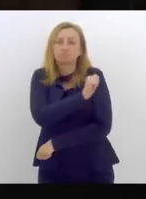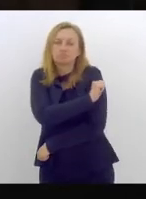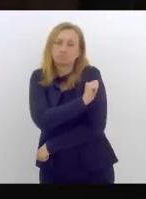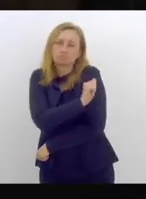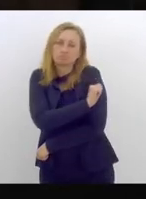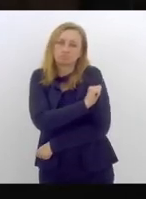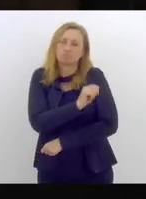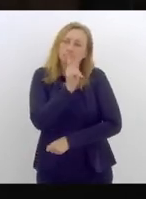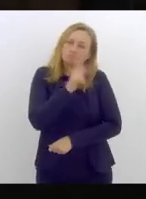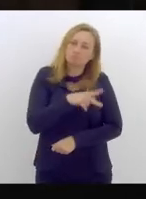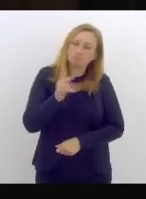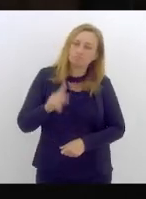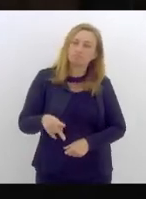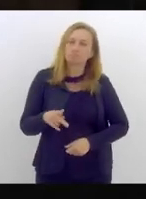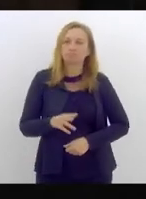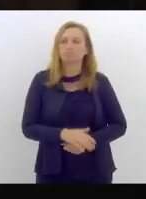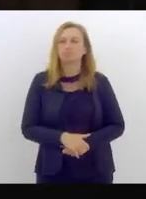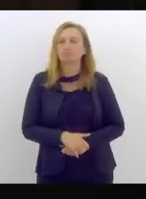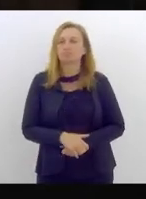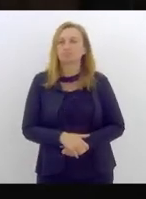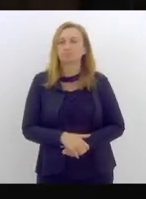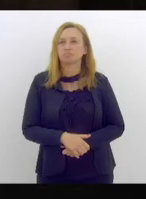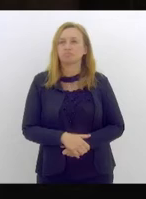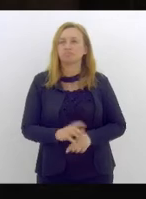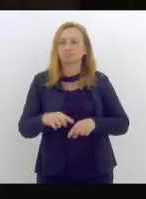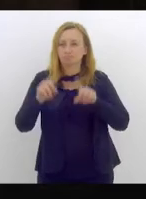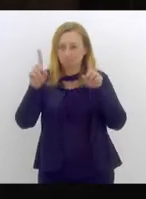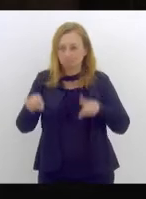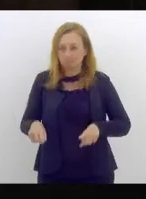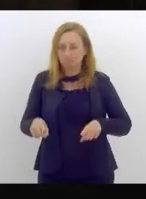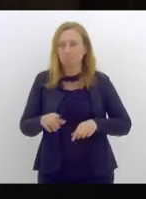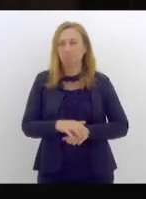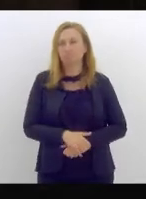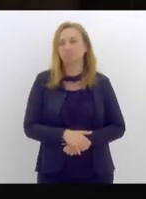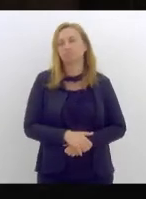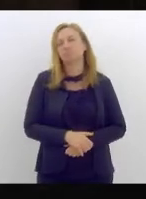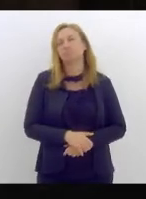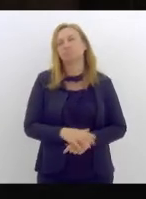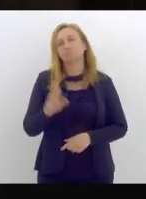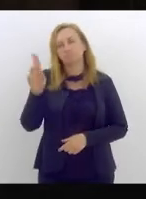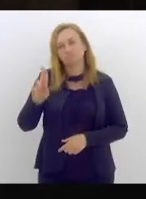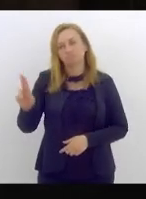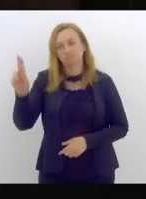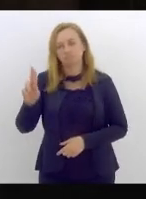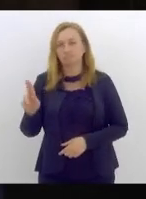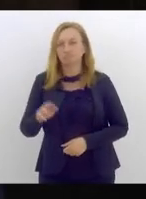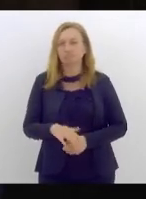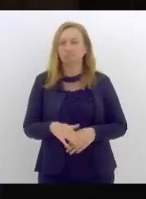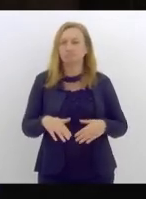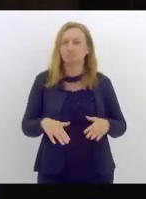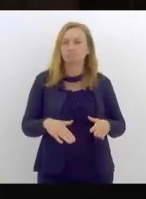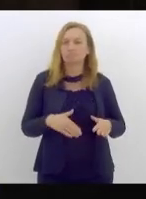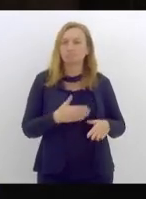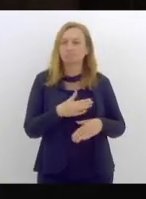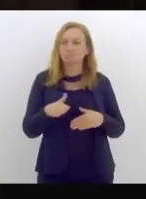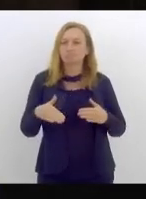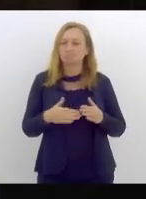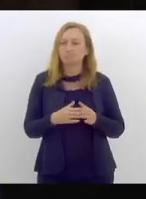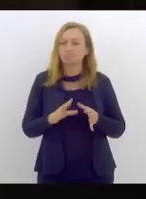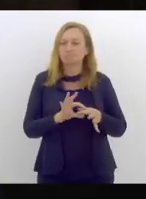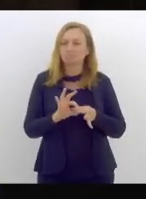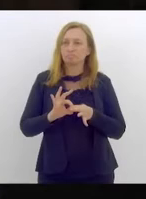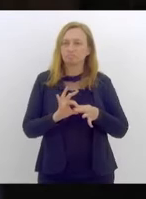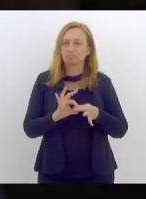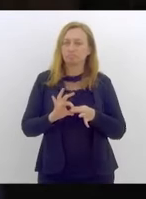entre professores entre servidores daquela Universidade então todo mundo era uma convivência